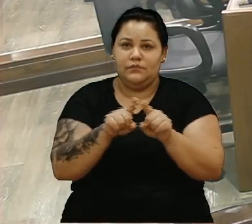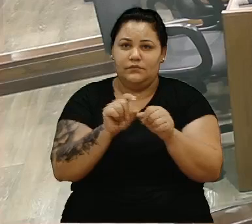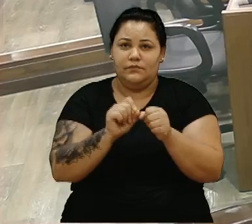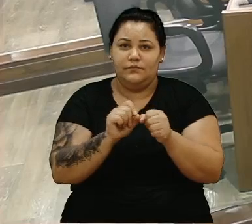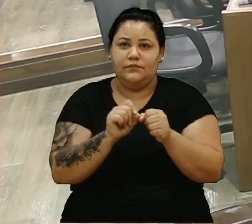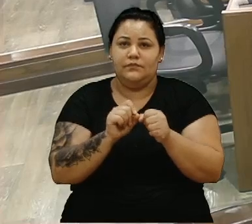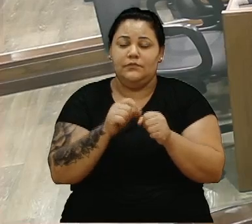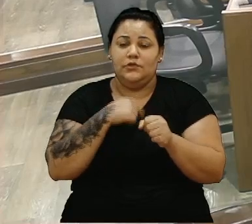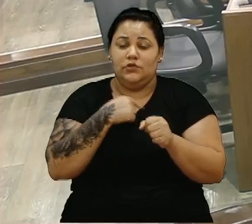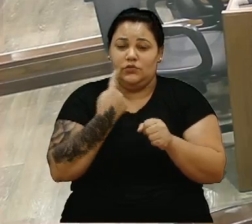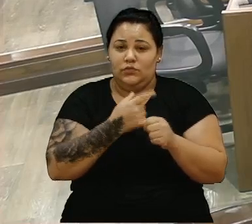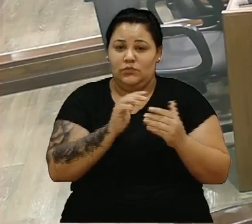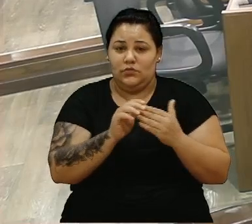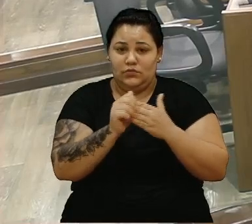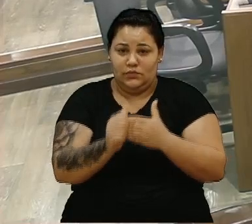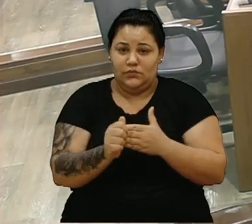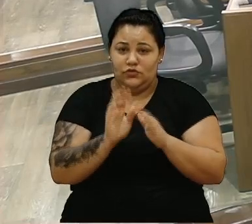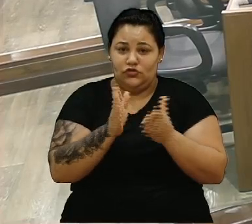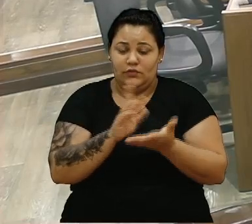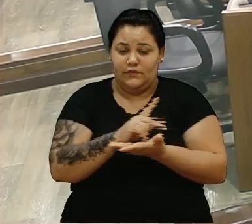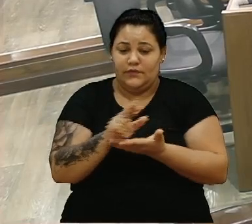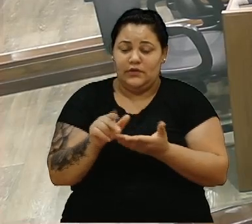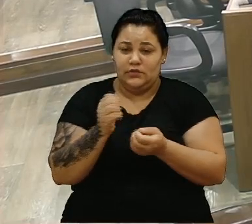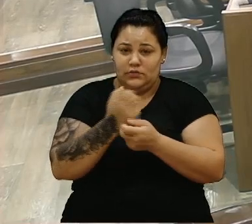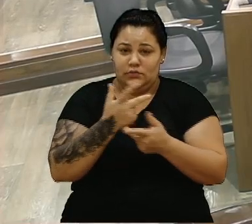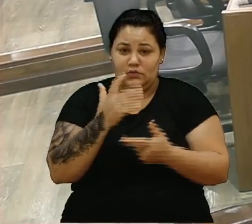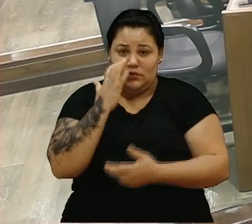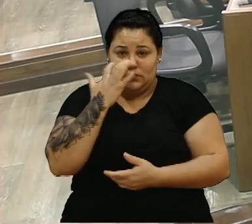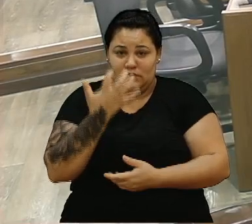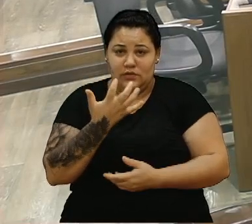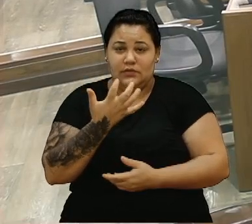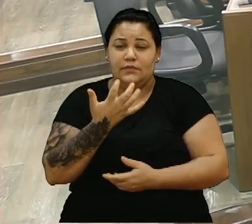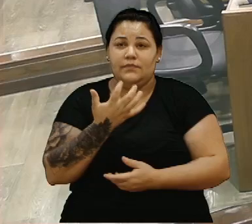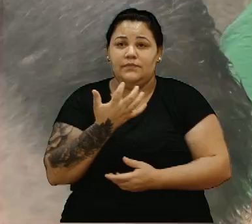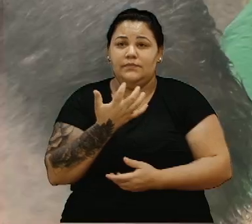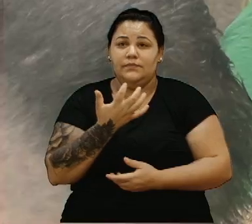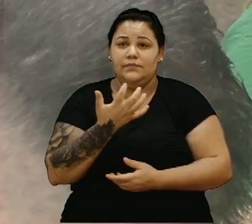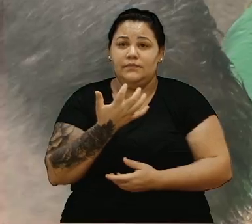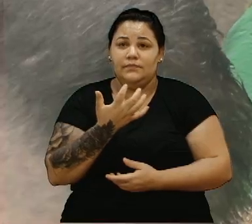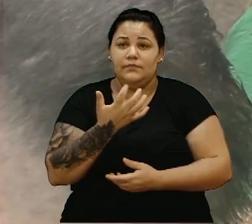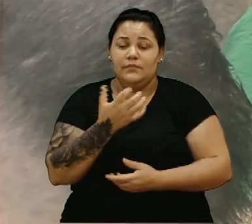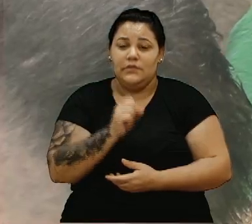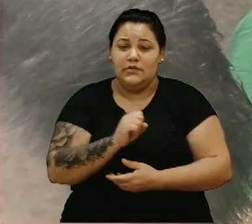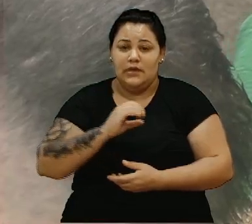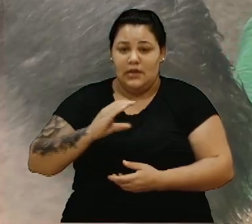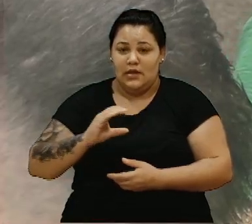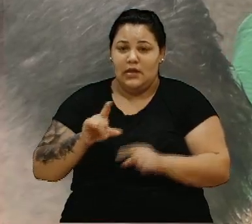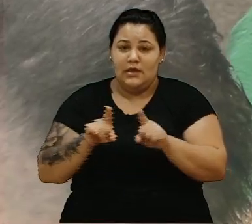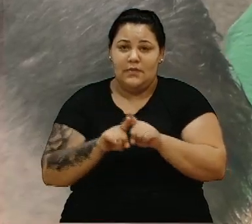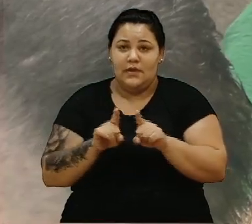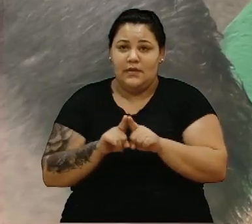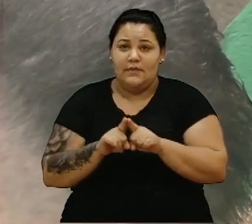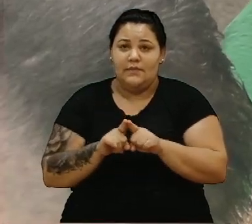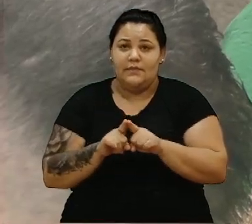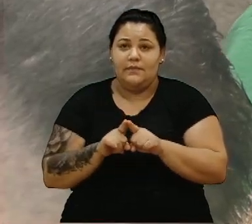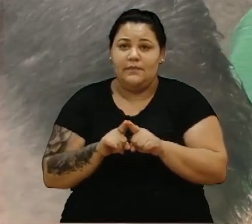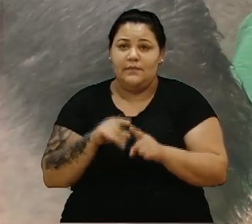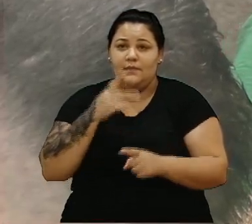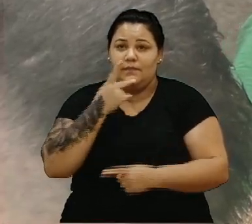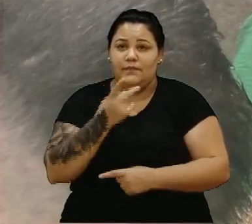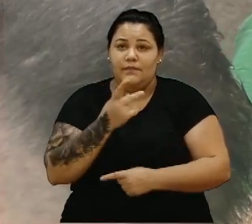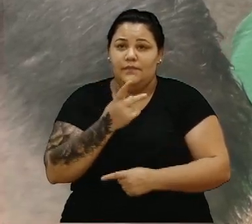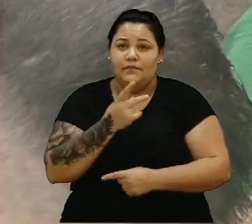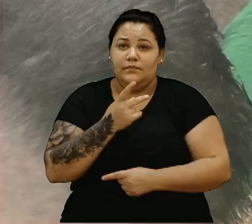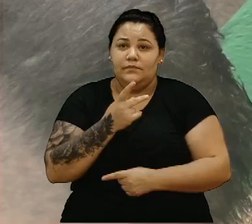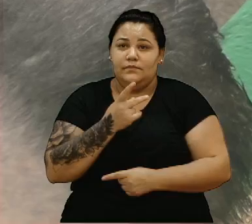aí a diversas situações também ocorridas ali em Santa Catarina, de buscar a